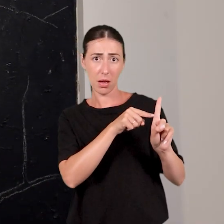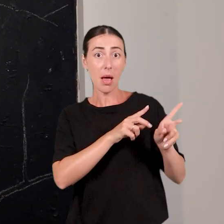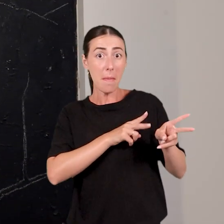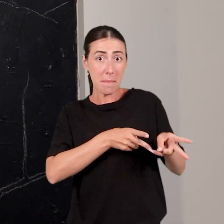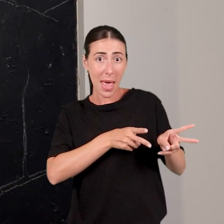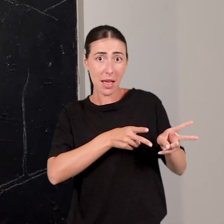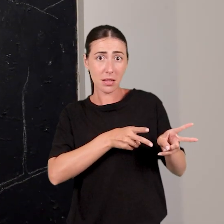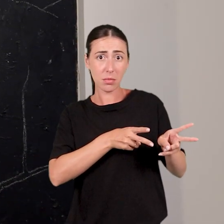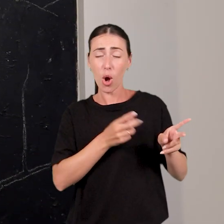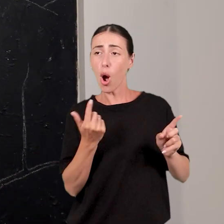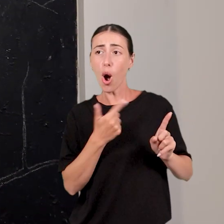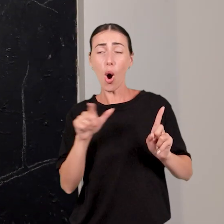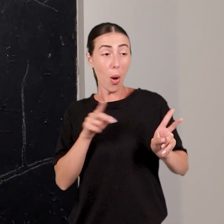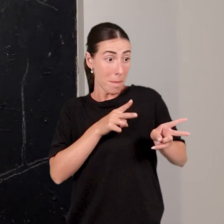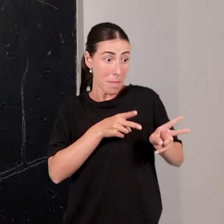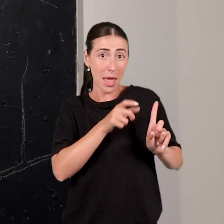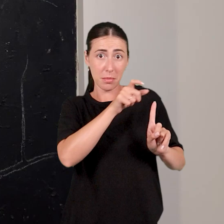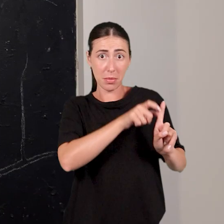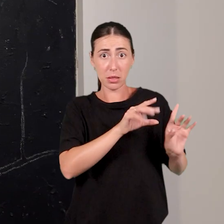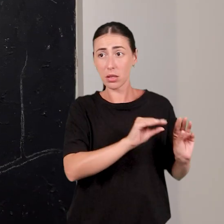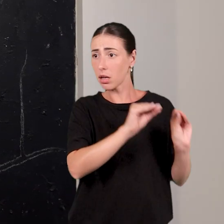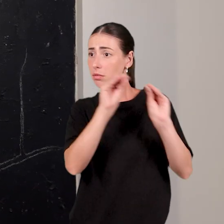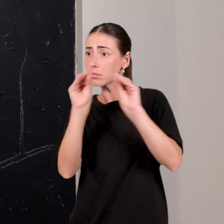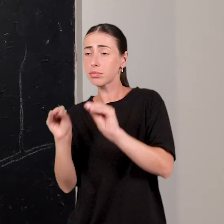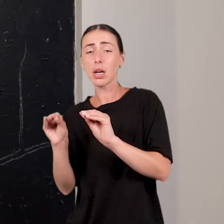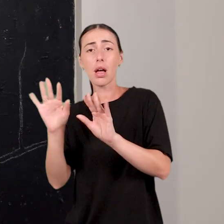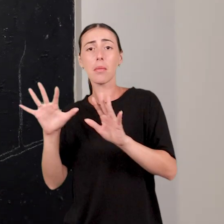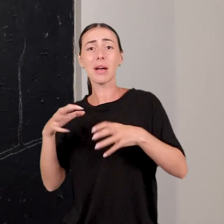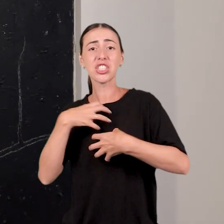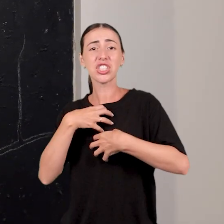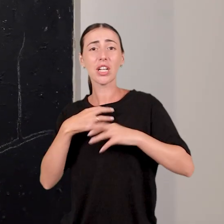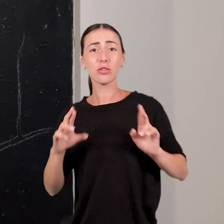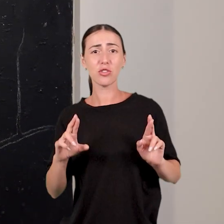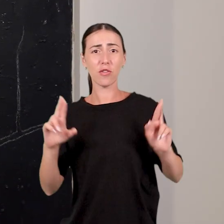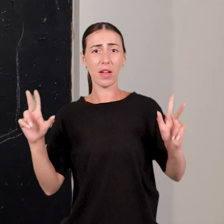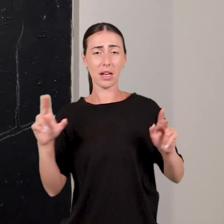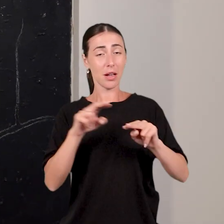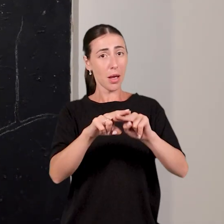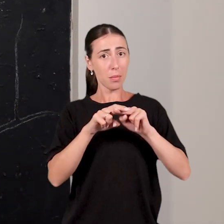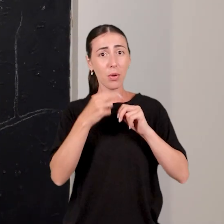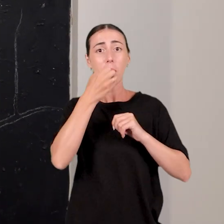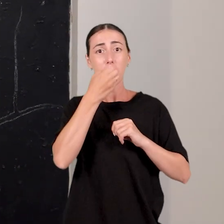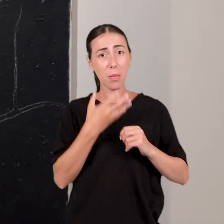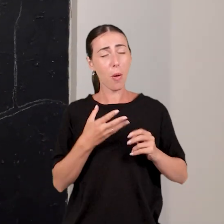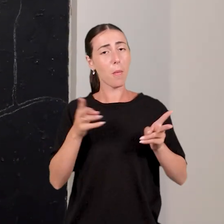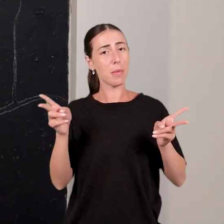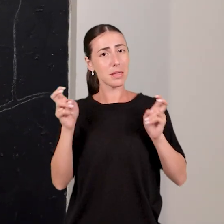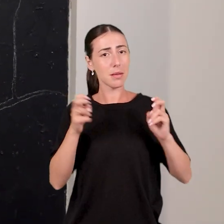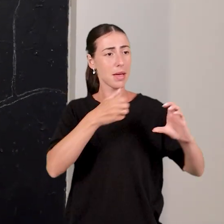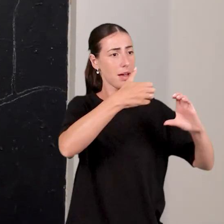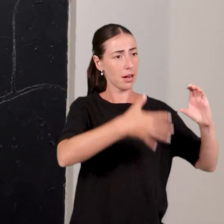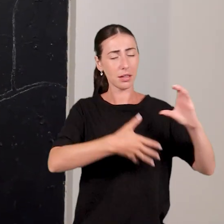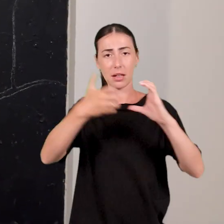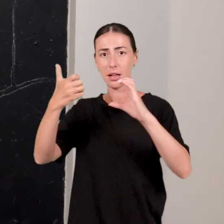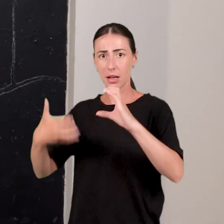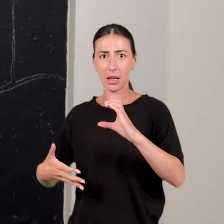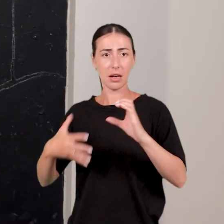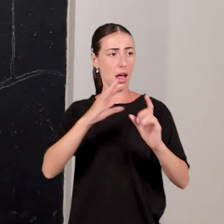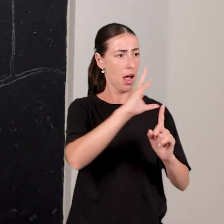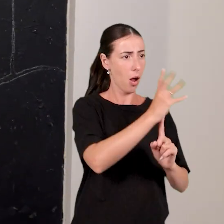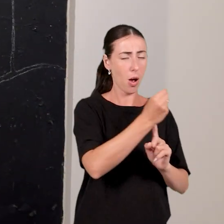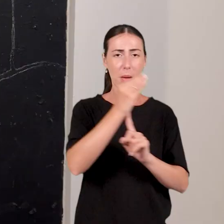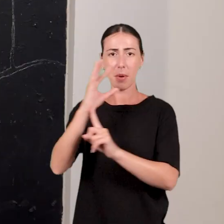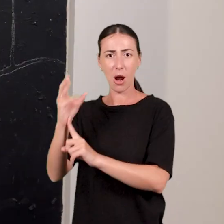figuras reaparecem travestidas, convocando a percepção do observador. É interessante, então, atentar